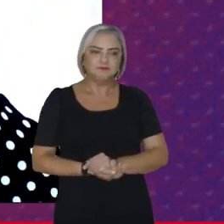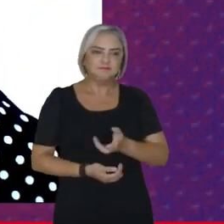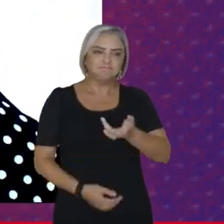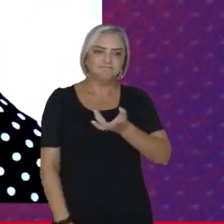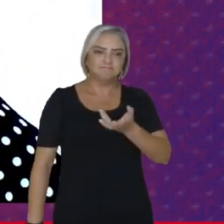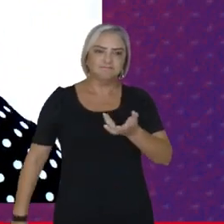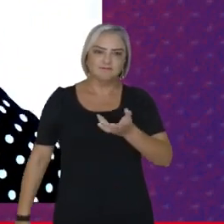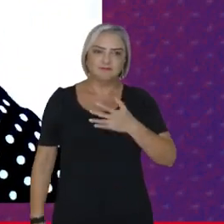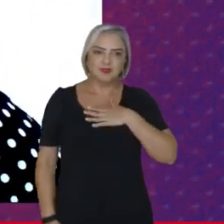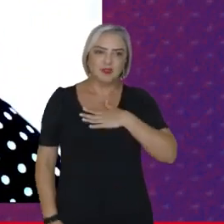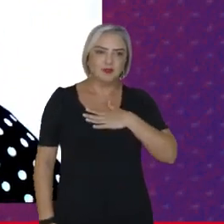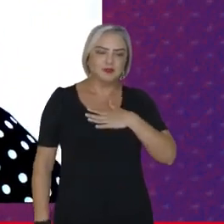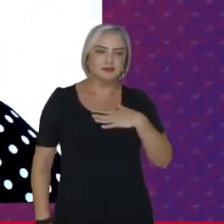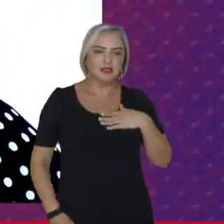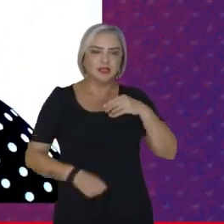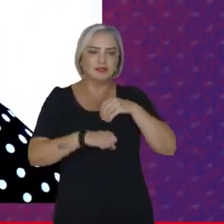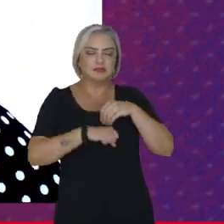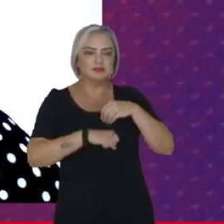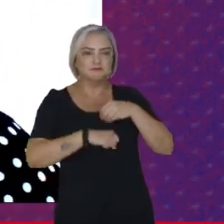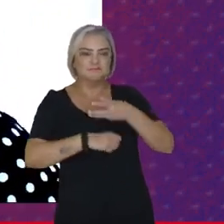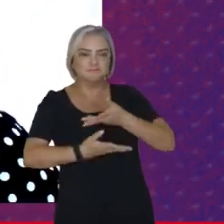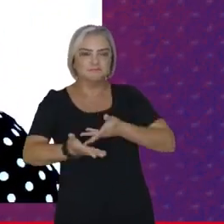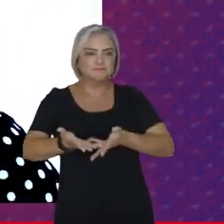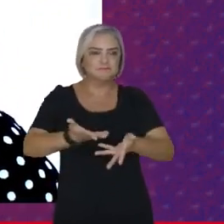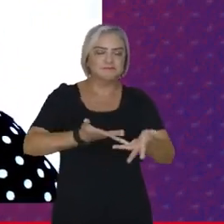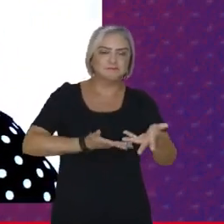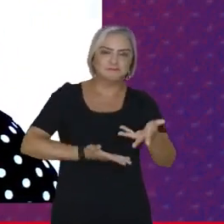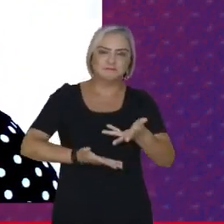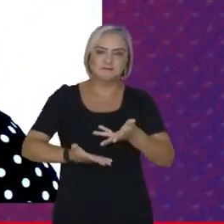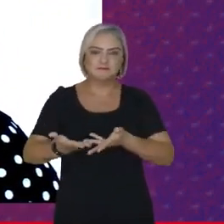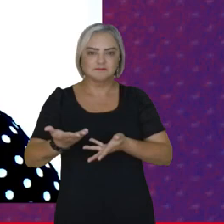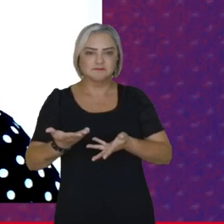gostaria aqui de compartilhar,